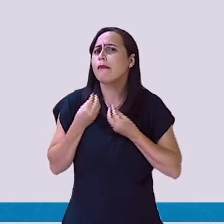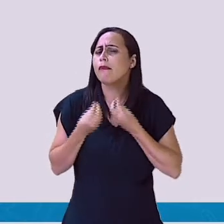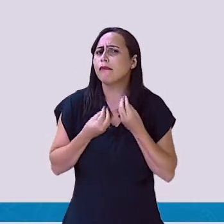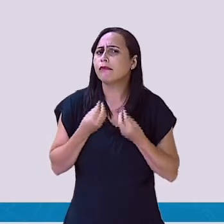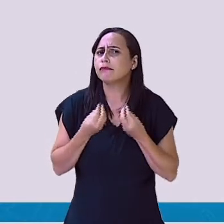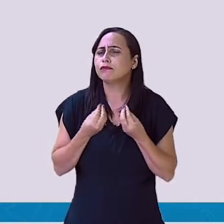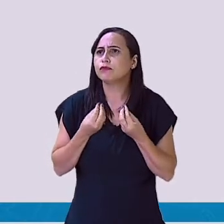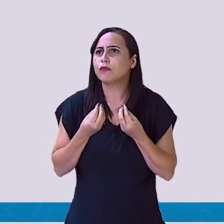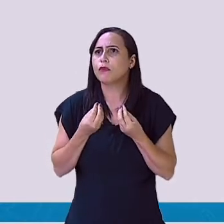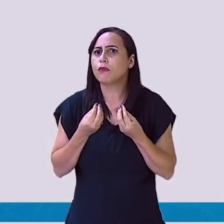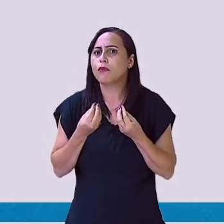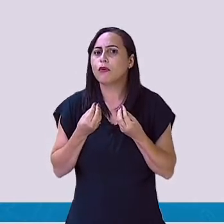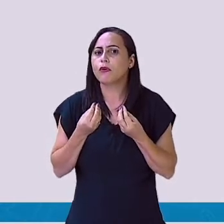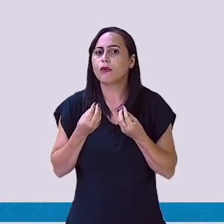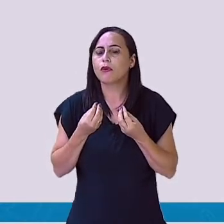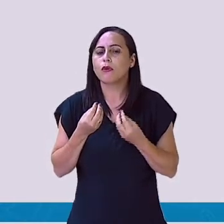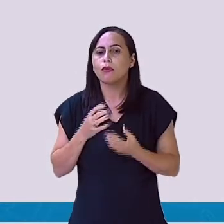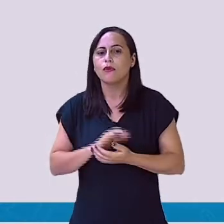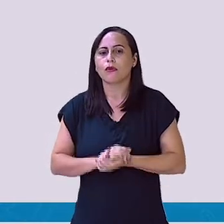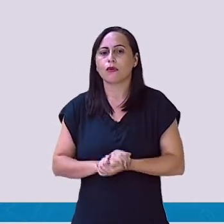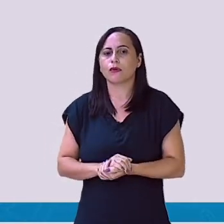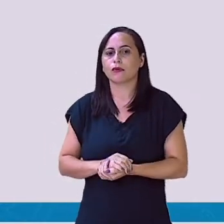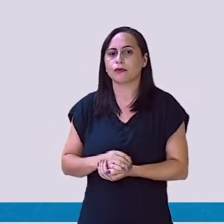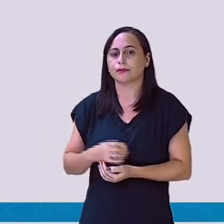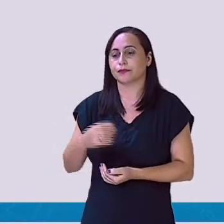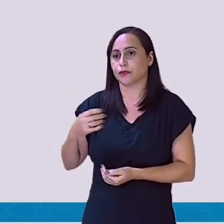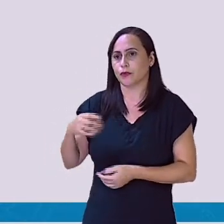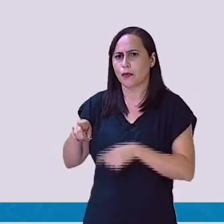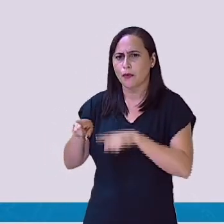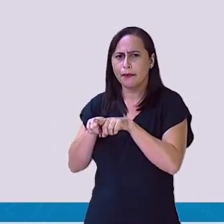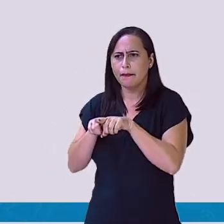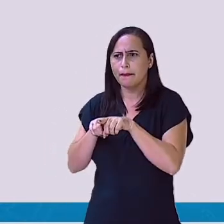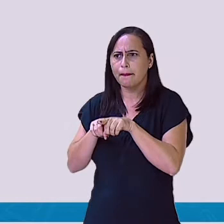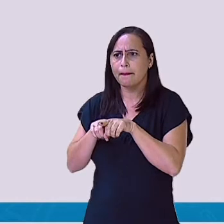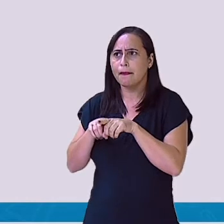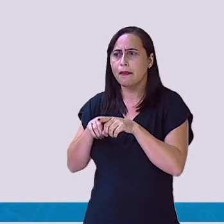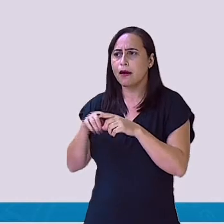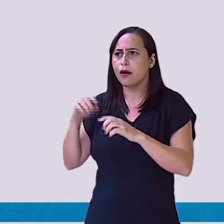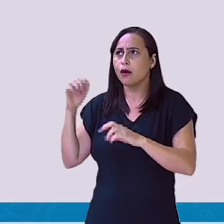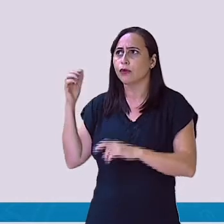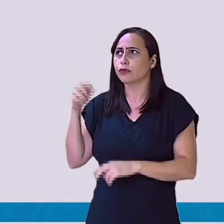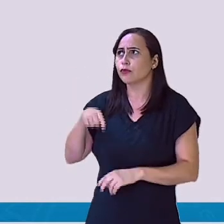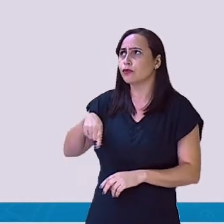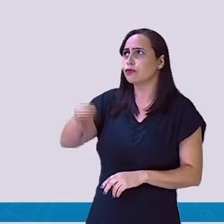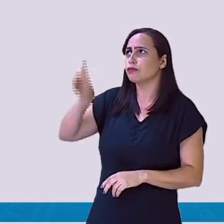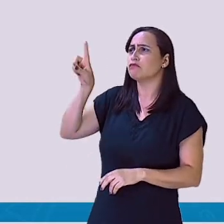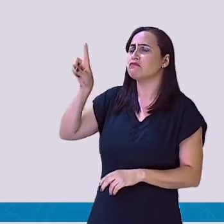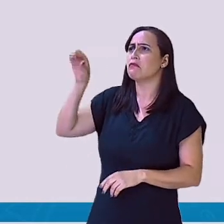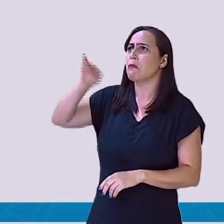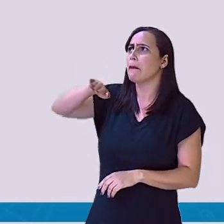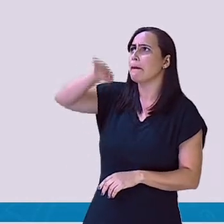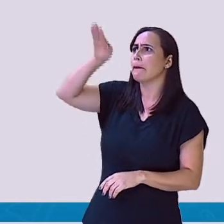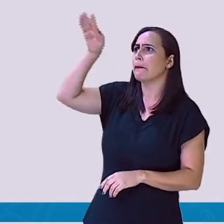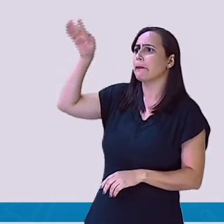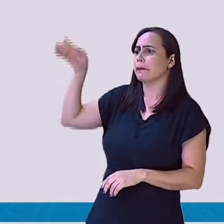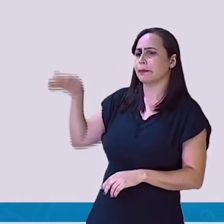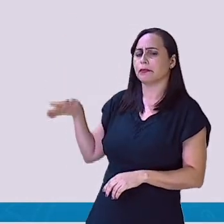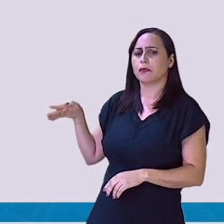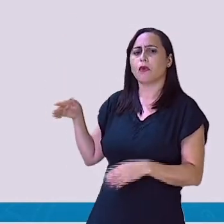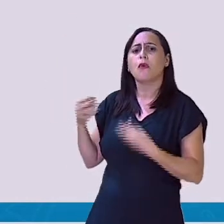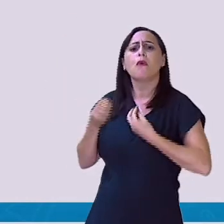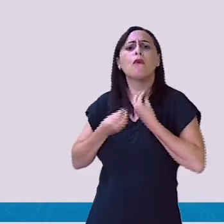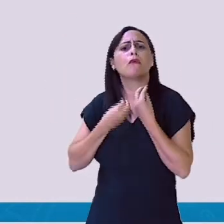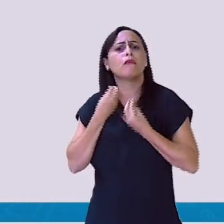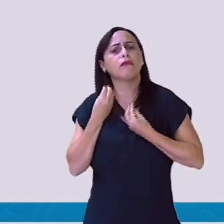Nelson, então, começou a recolher sua pipa e eu zunei para o morro